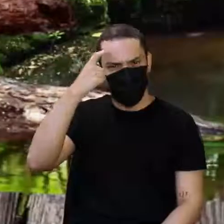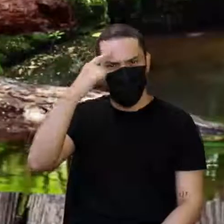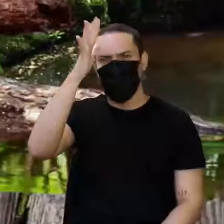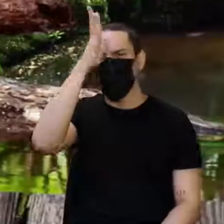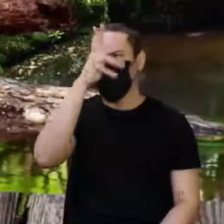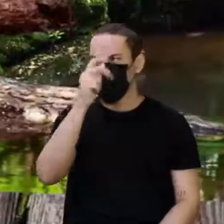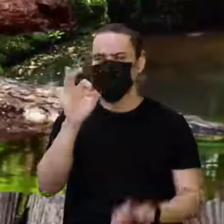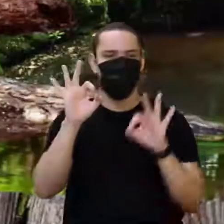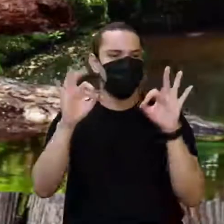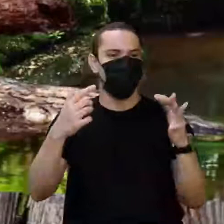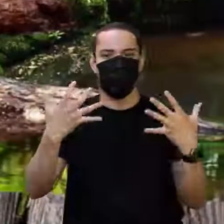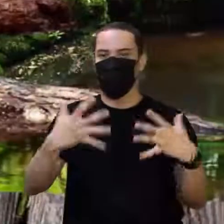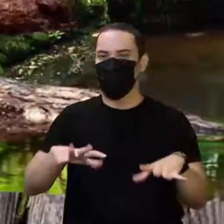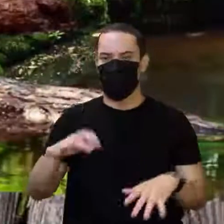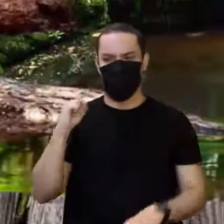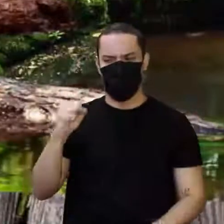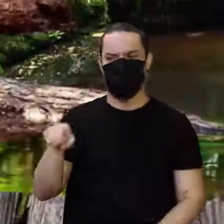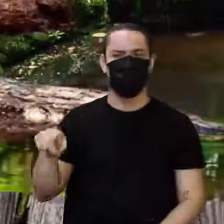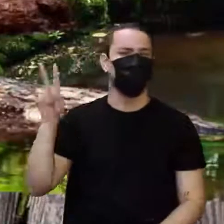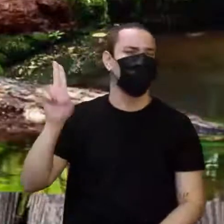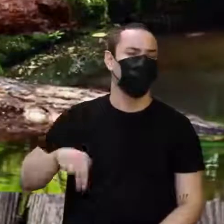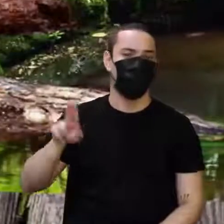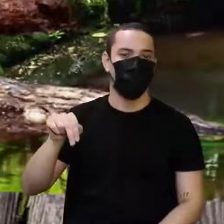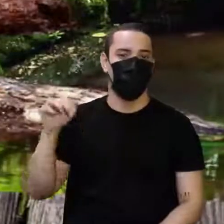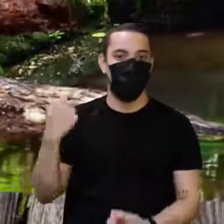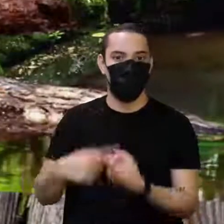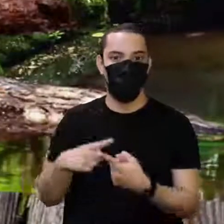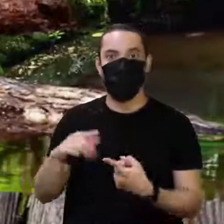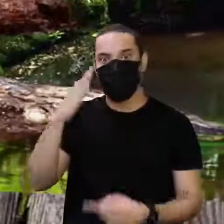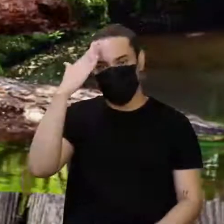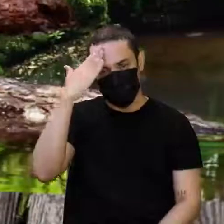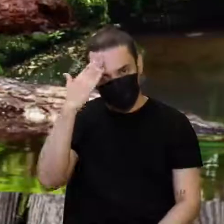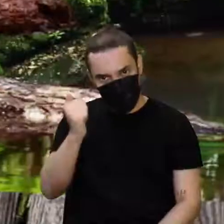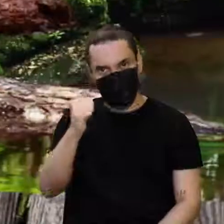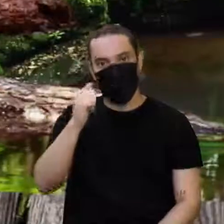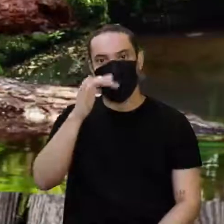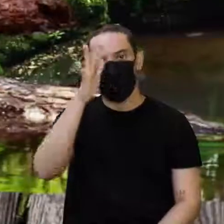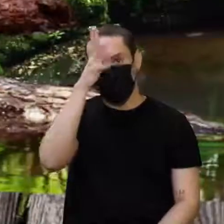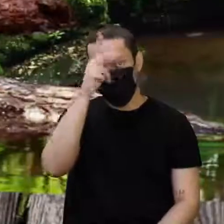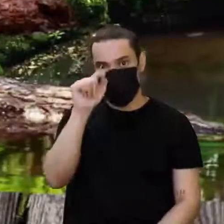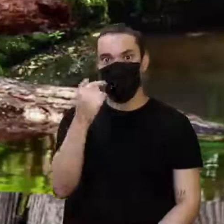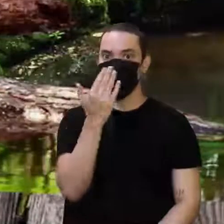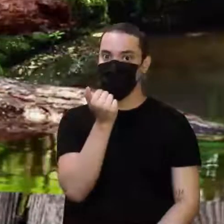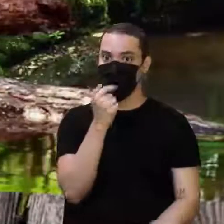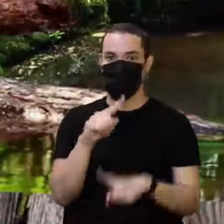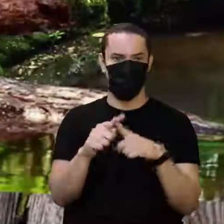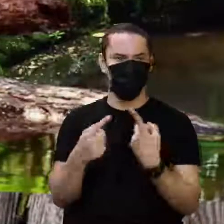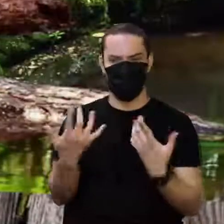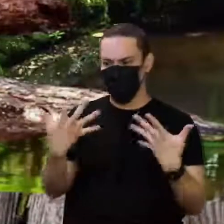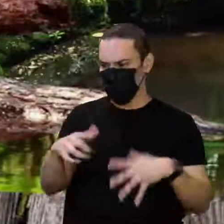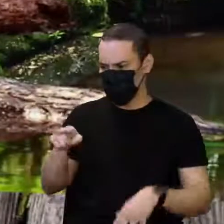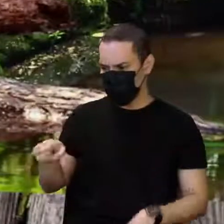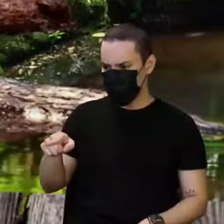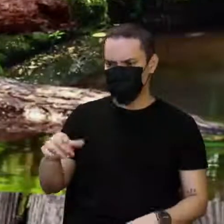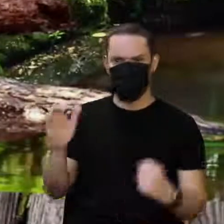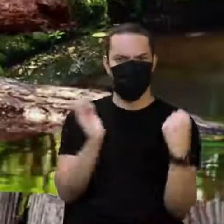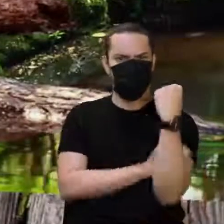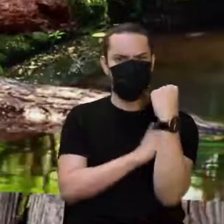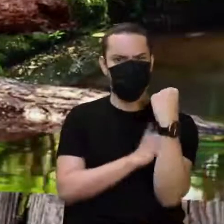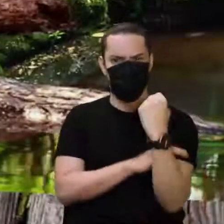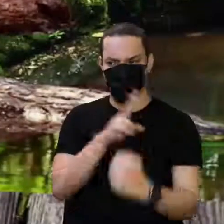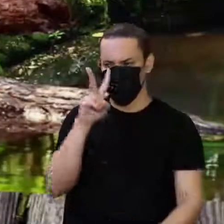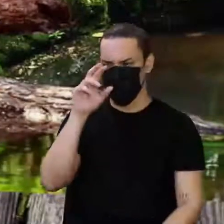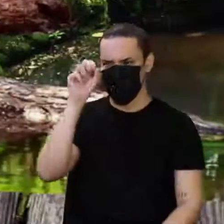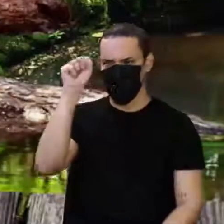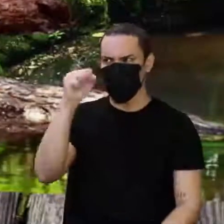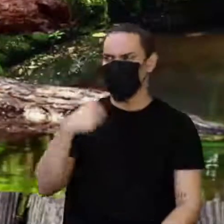boa, que eu não queria que matasse de jeito nenhum. A gente sabe que é alimento, né? Mas eu fiquei com tanta, sabe? Eu falei, nossa, essa tem que ficar, porque ela é